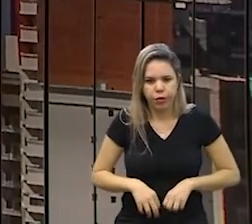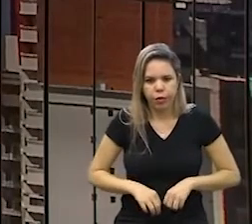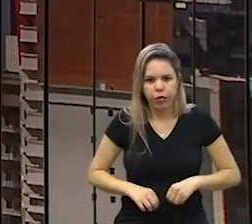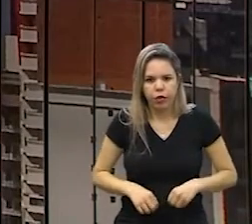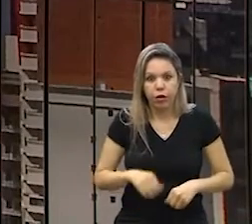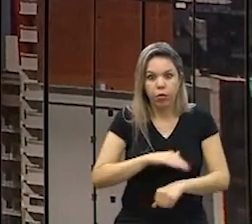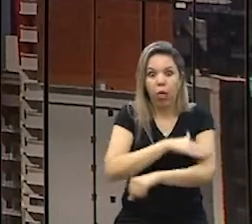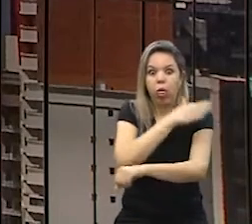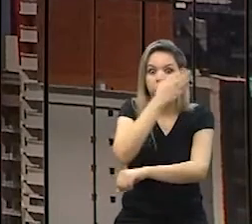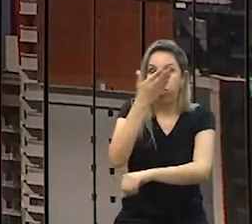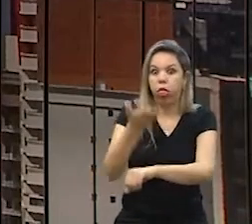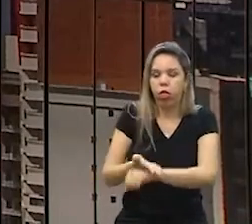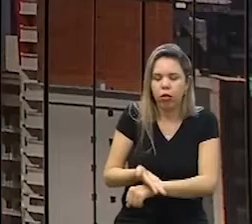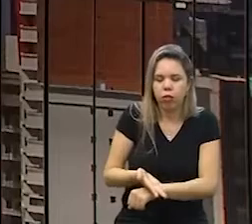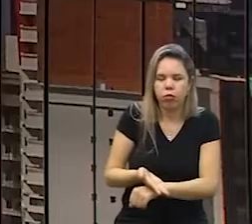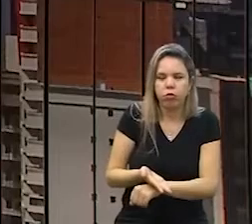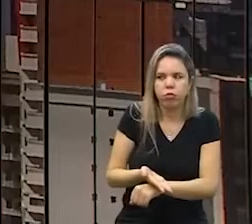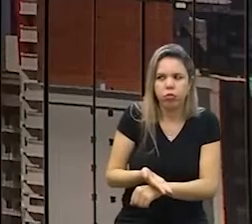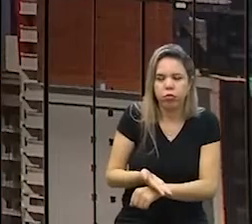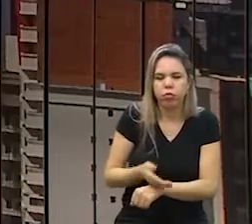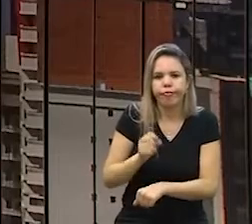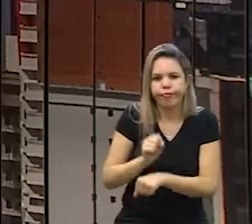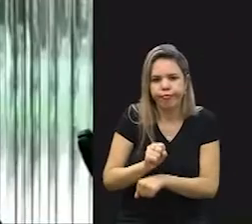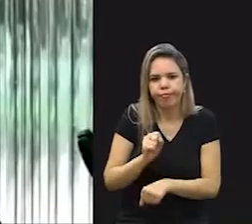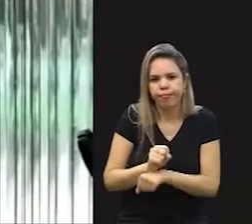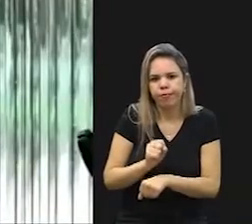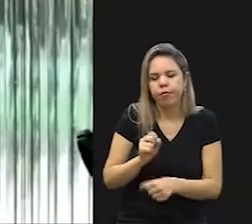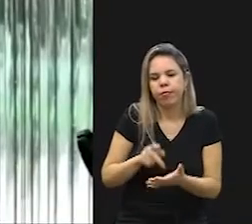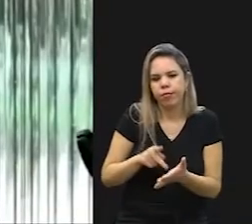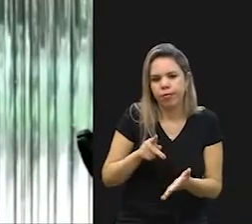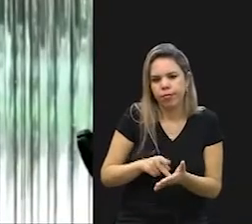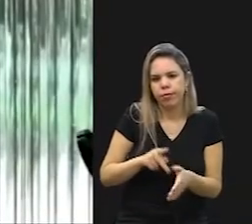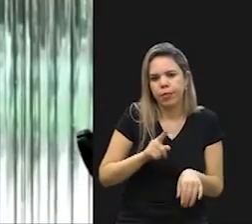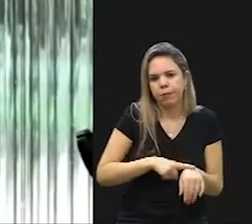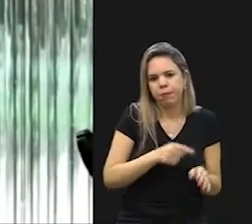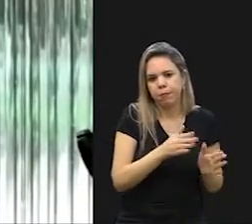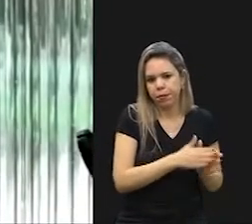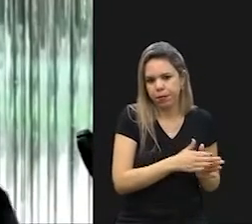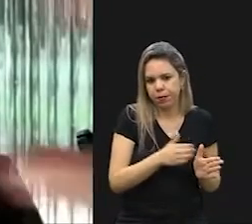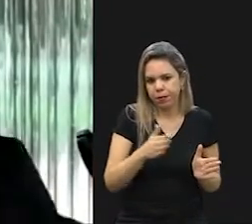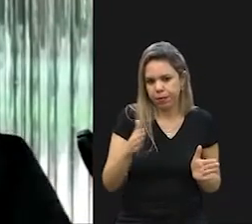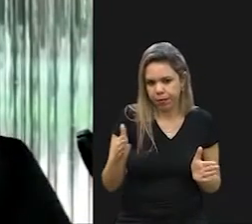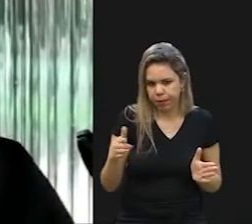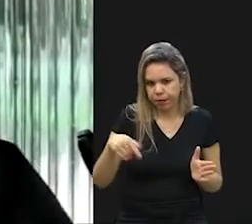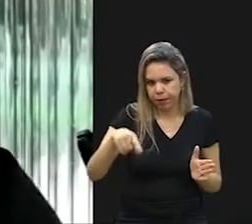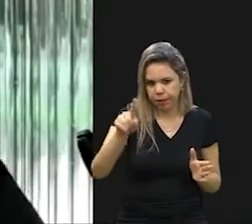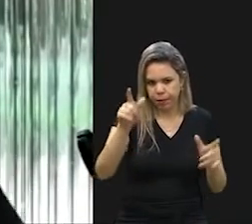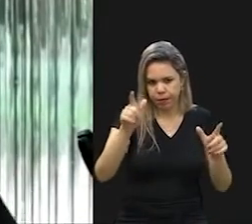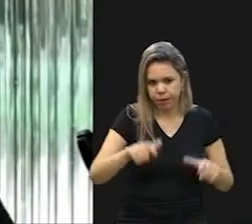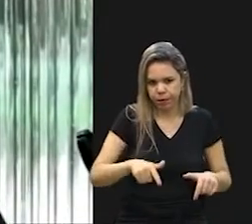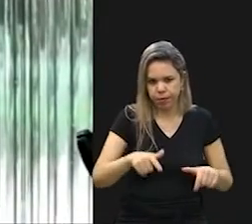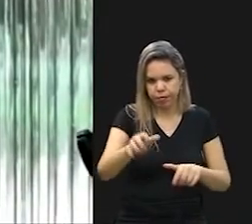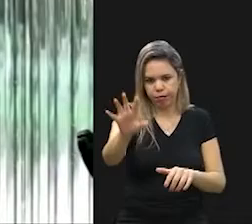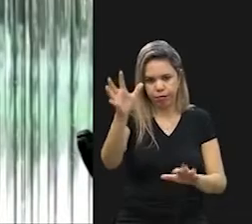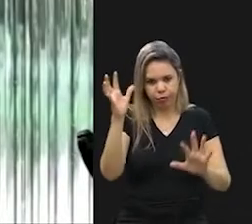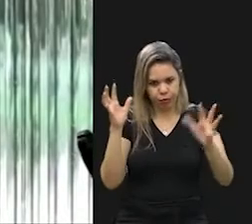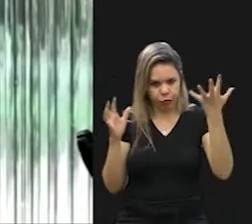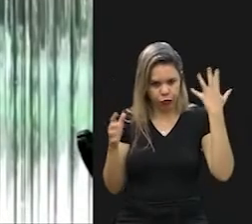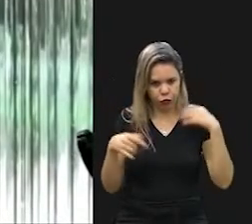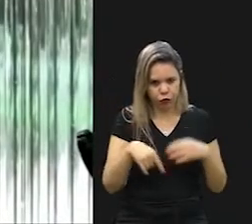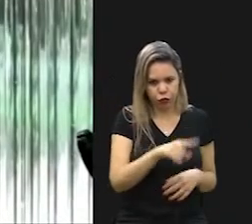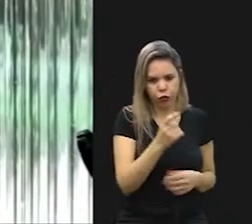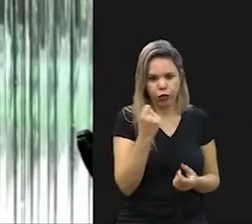O dia todo. Eu acho que, na verdade, em tempo, assim, de ir para o mato, eu já